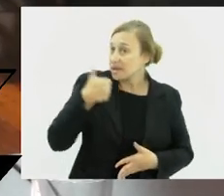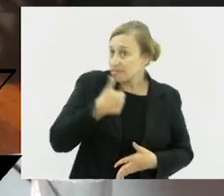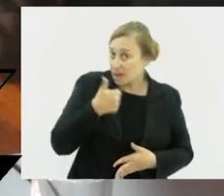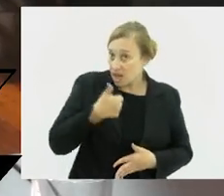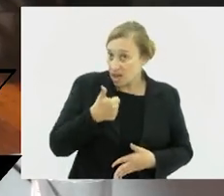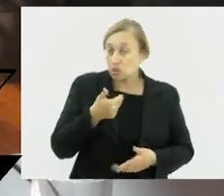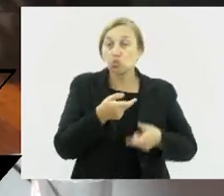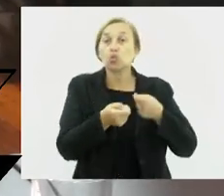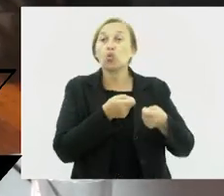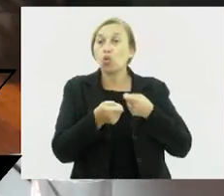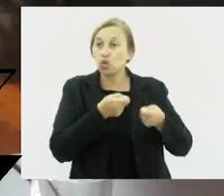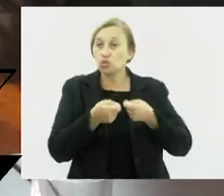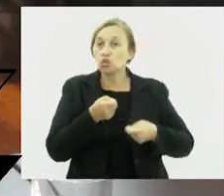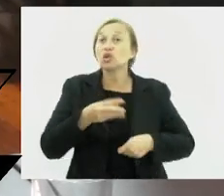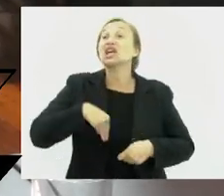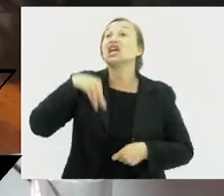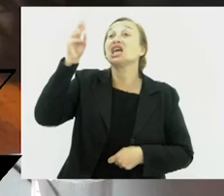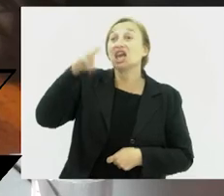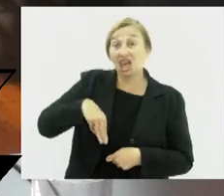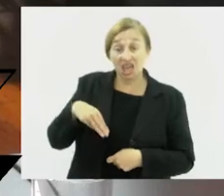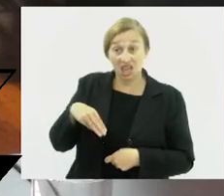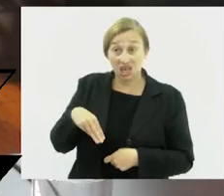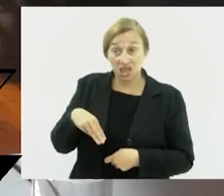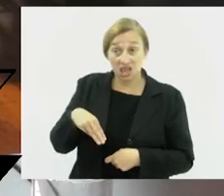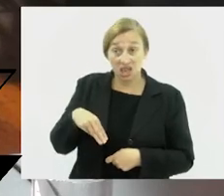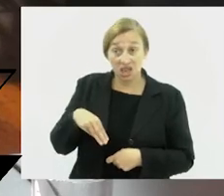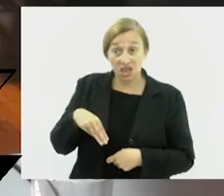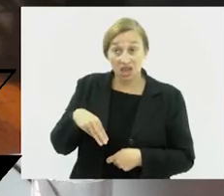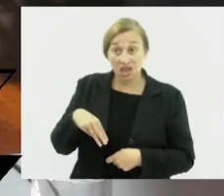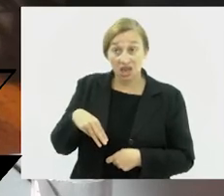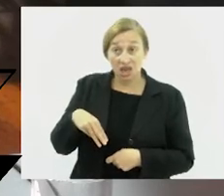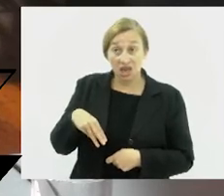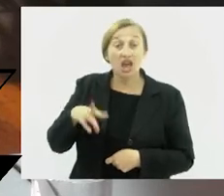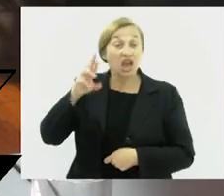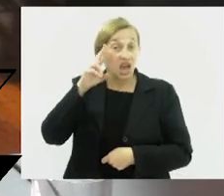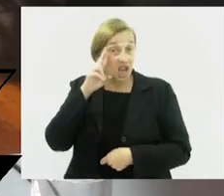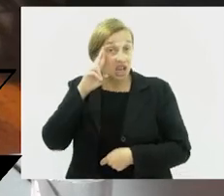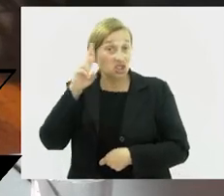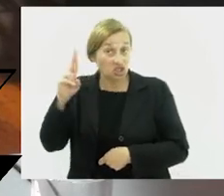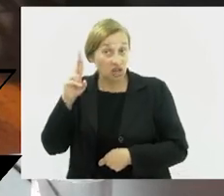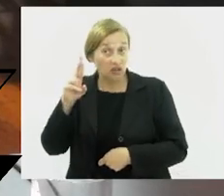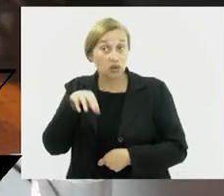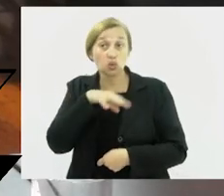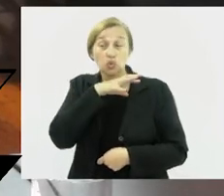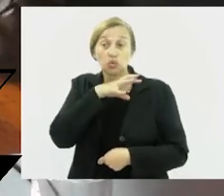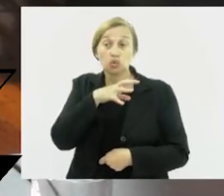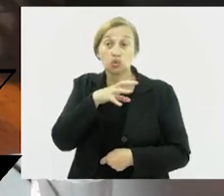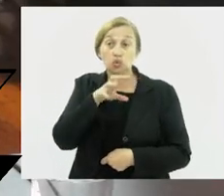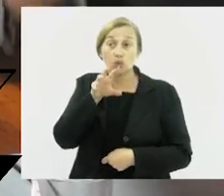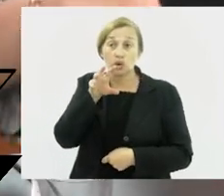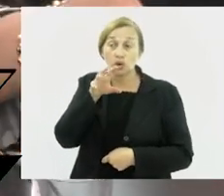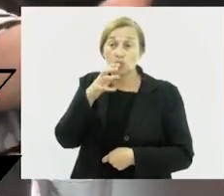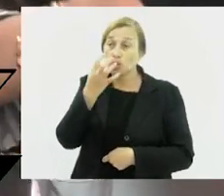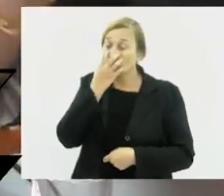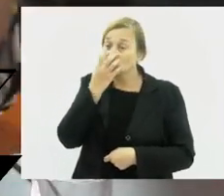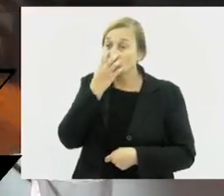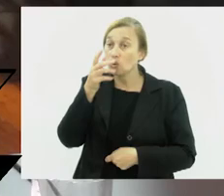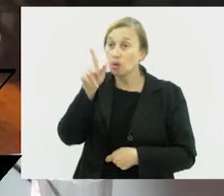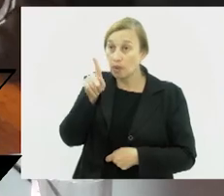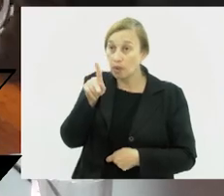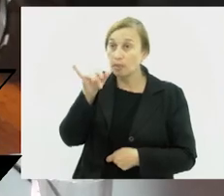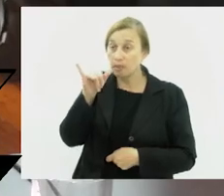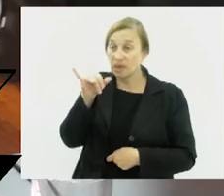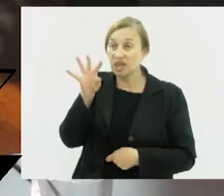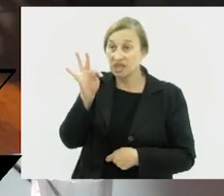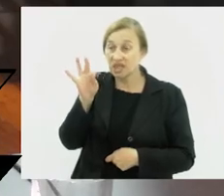ter um controle de quem é que tem um pitbull. Essa pessoa tem que ter um treinamento, tem